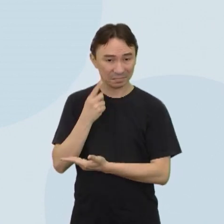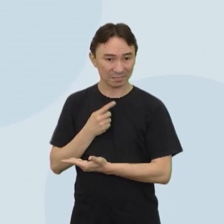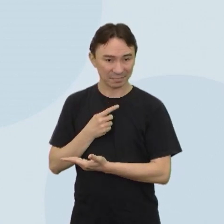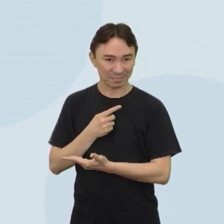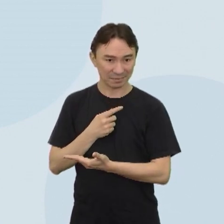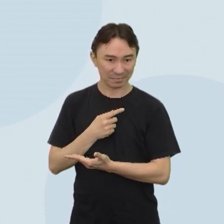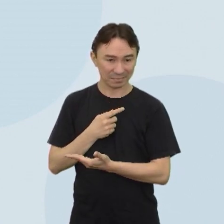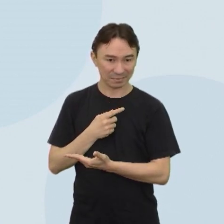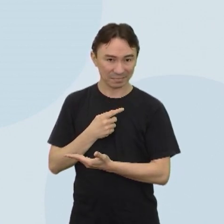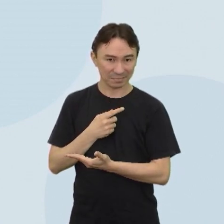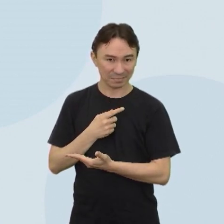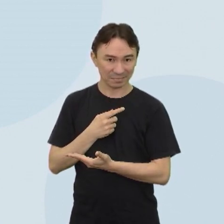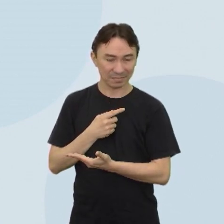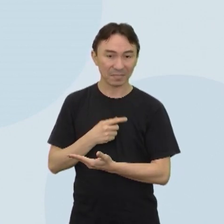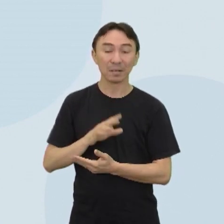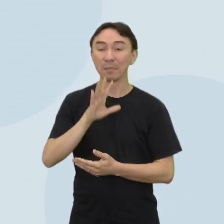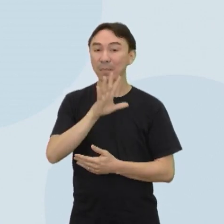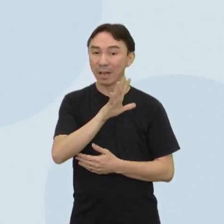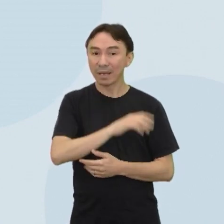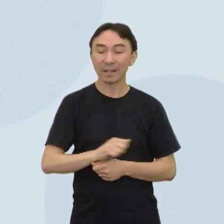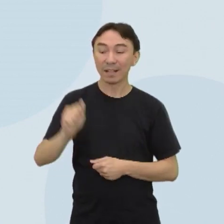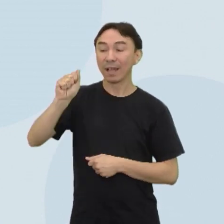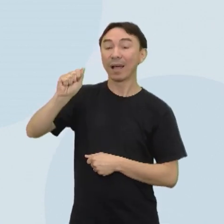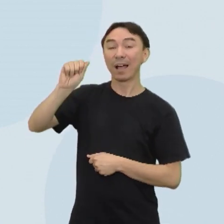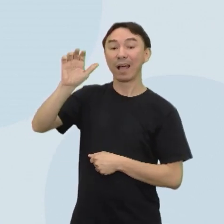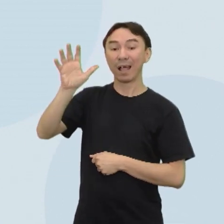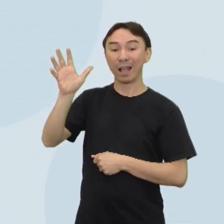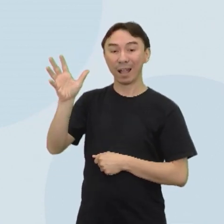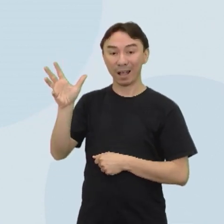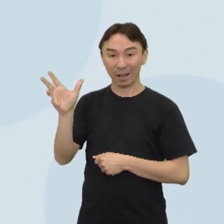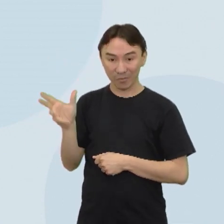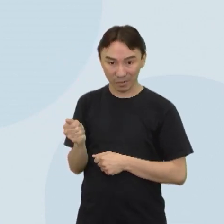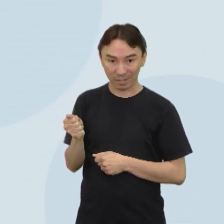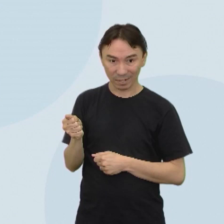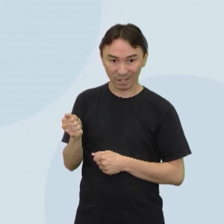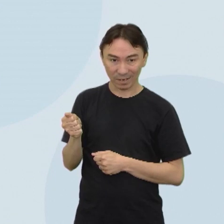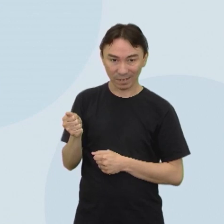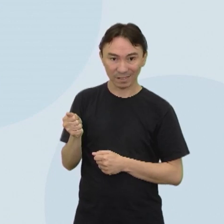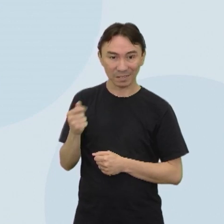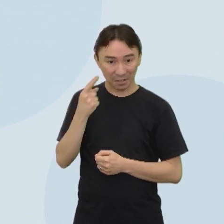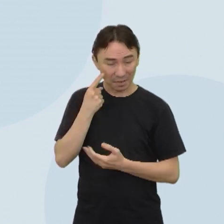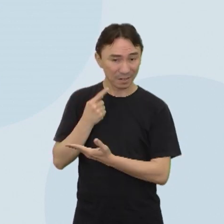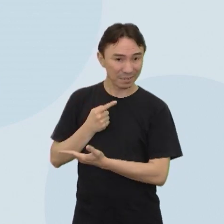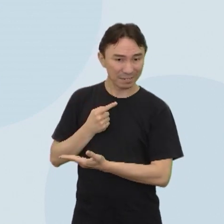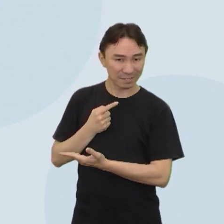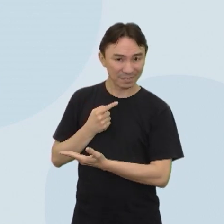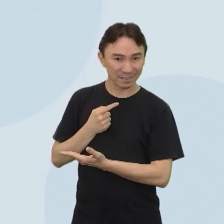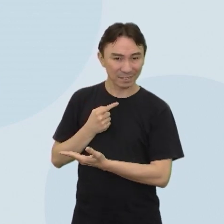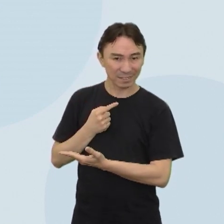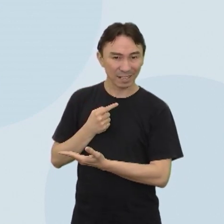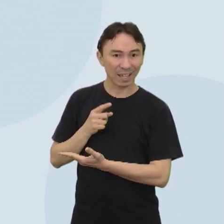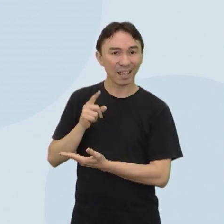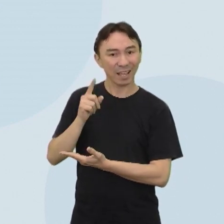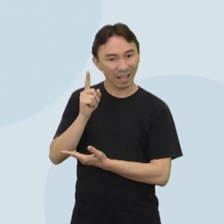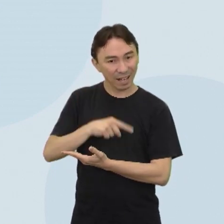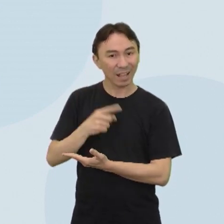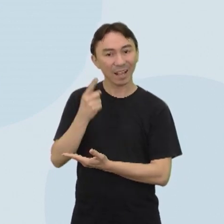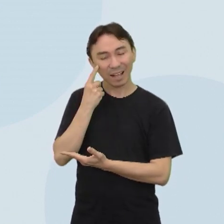no hemisfério norte. Já o continente africano, se a gente observar aí, boa parte está na região aí da